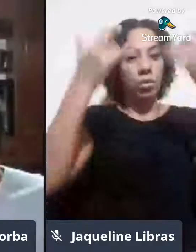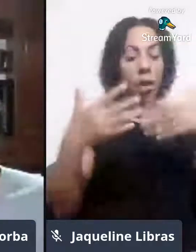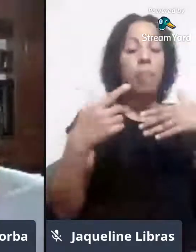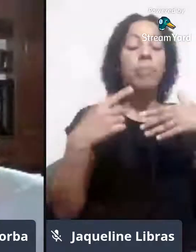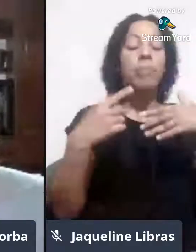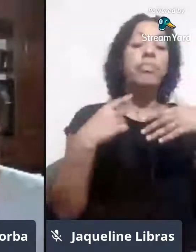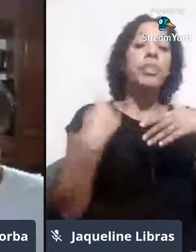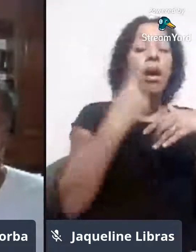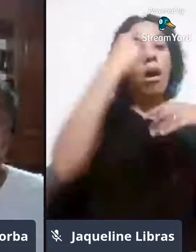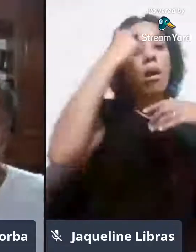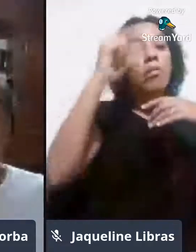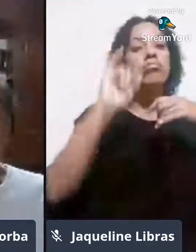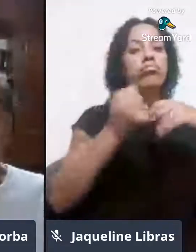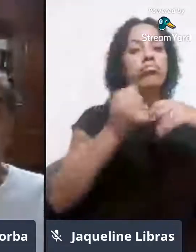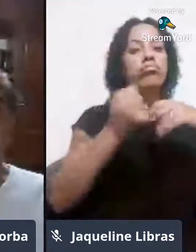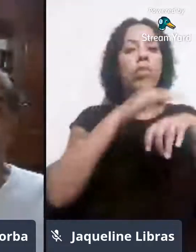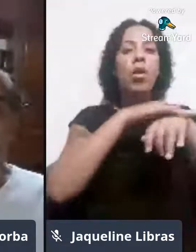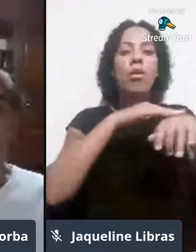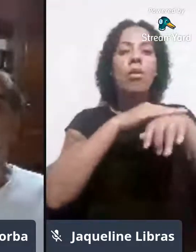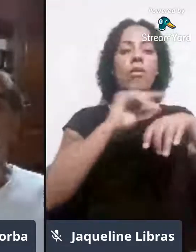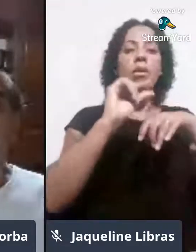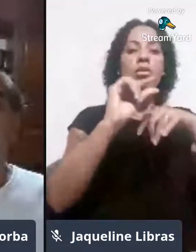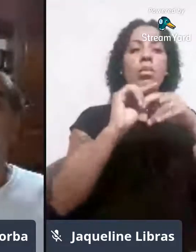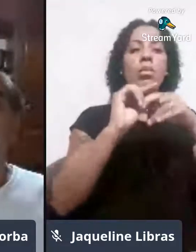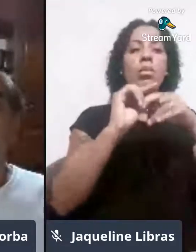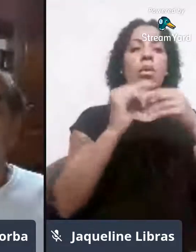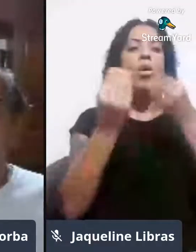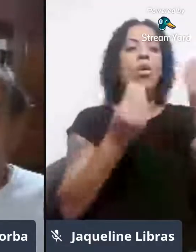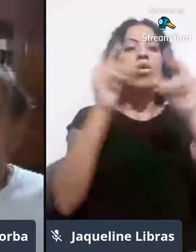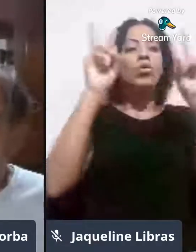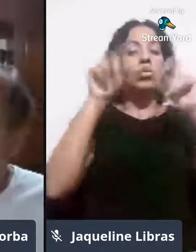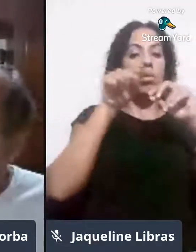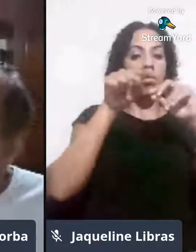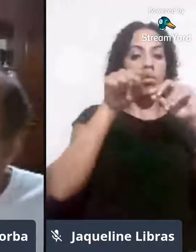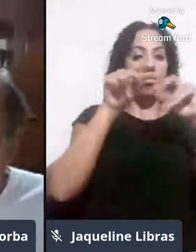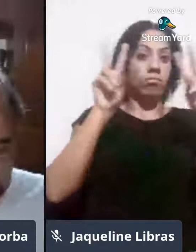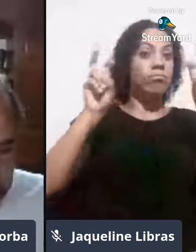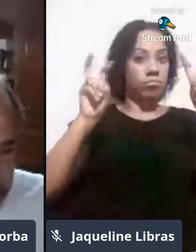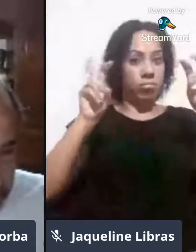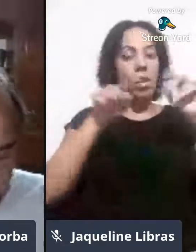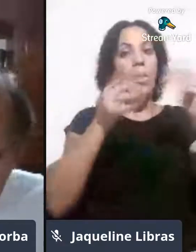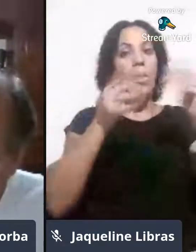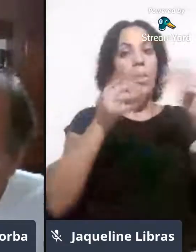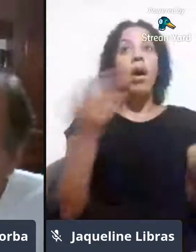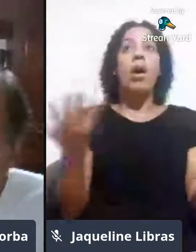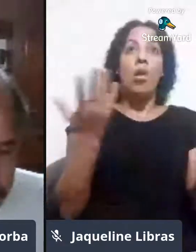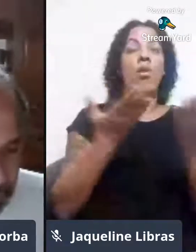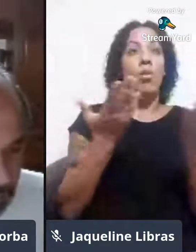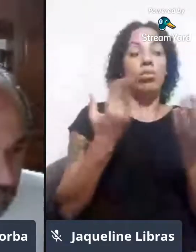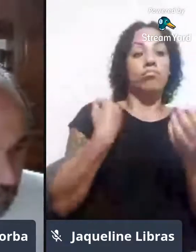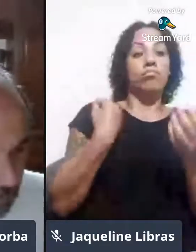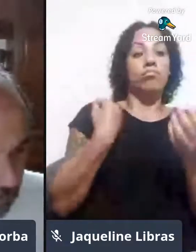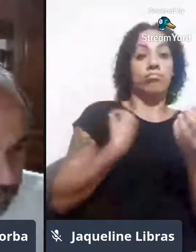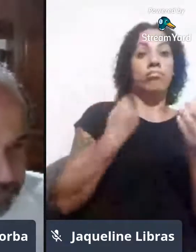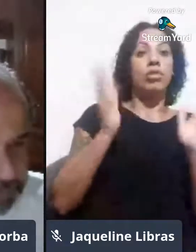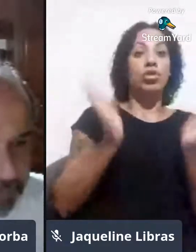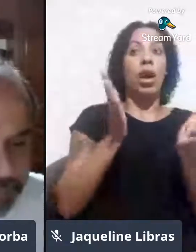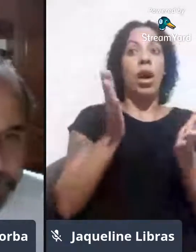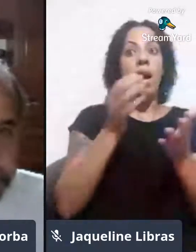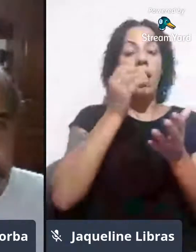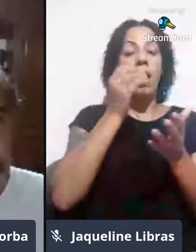conversar um pouco sobre esse tema que, hoje em dia, tem sido muito útil,